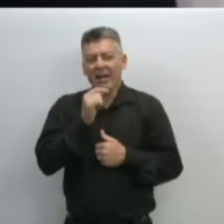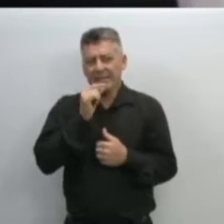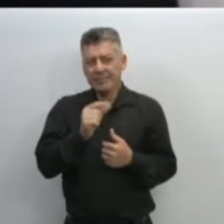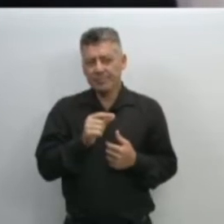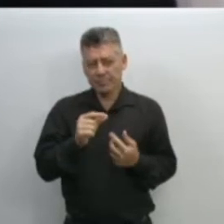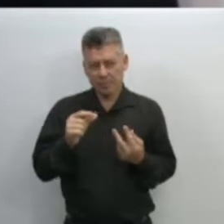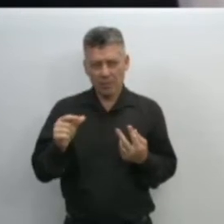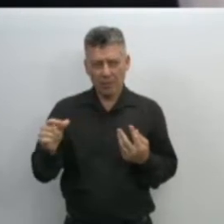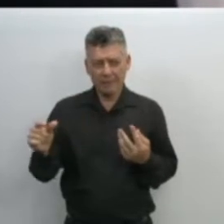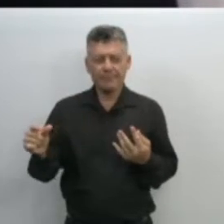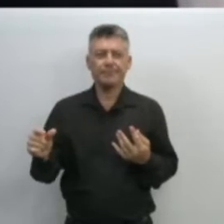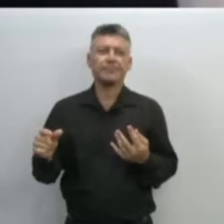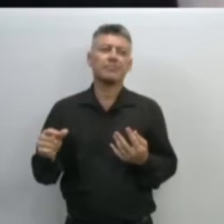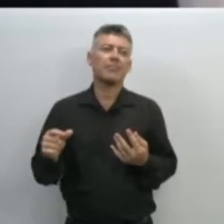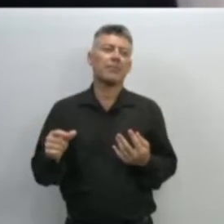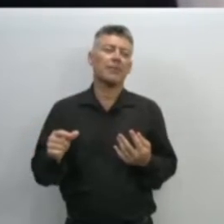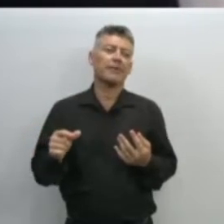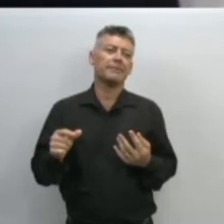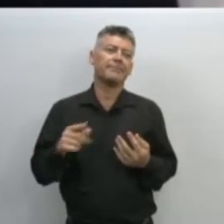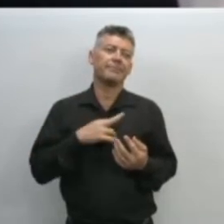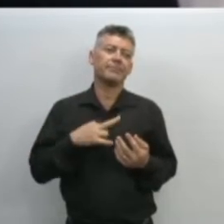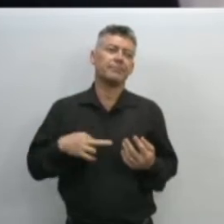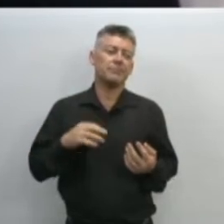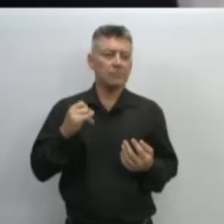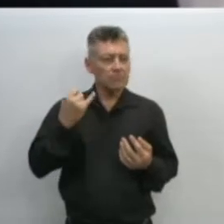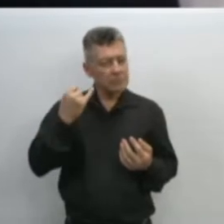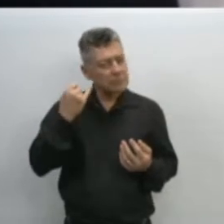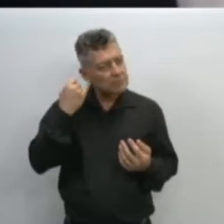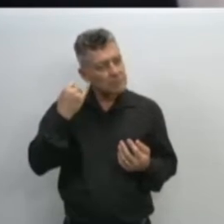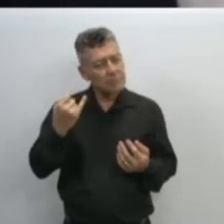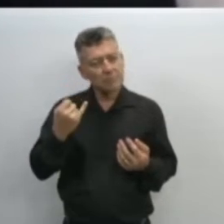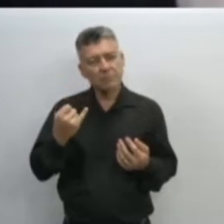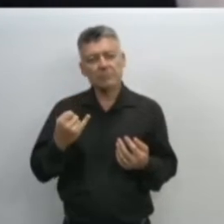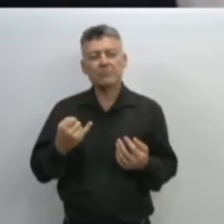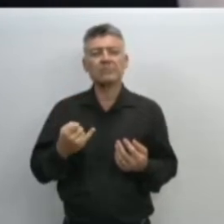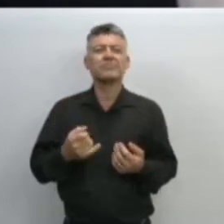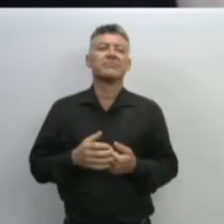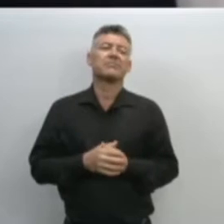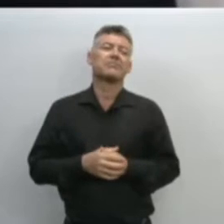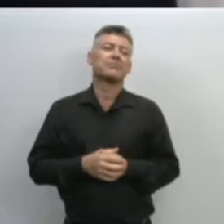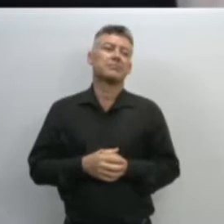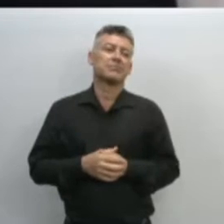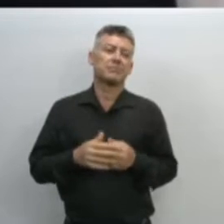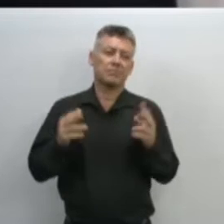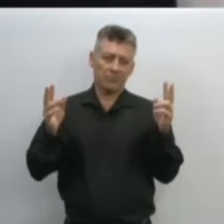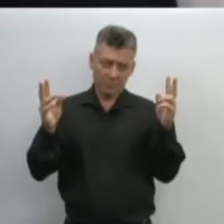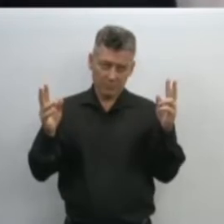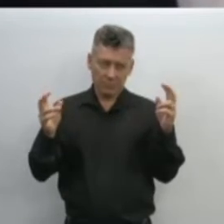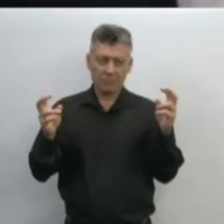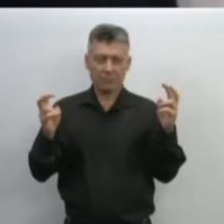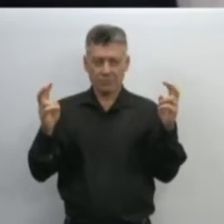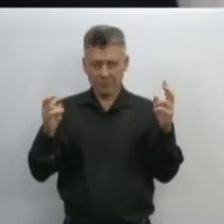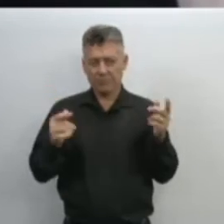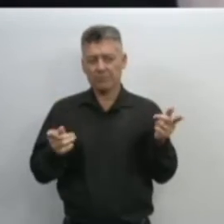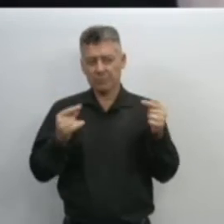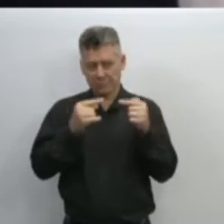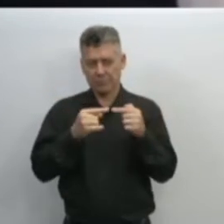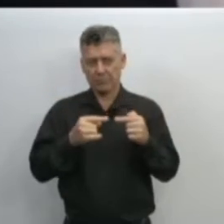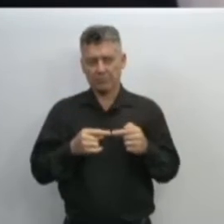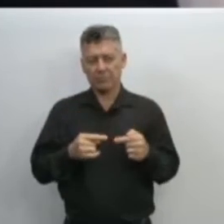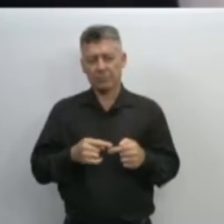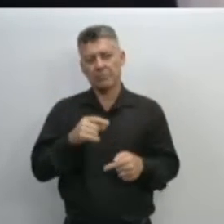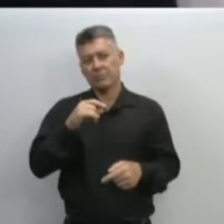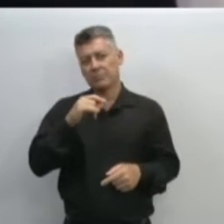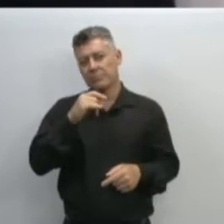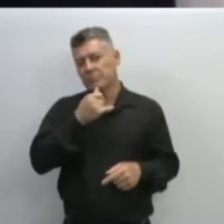vários vereadores, o vereador Robson, a vereadora Júlia Arruda, em relação à questão do cumprimento das nossas emendas. É muito